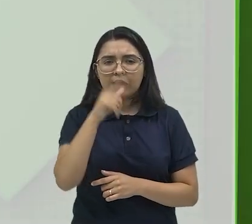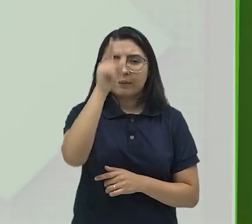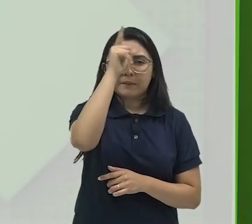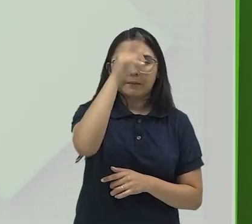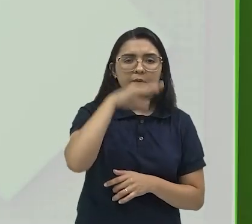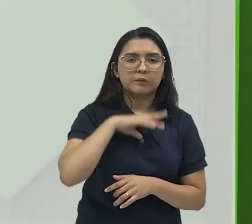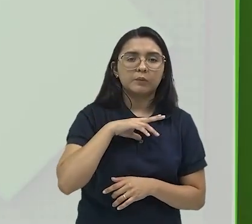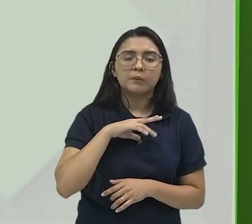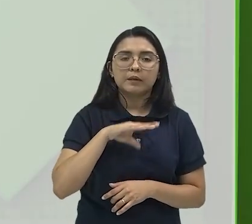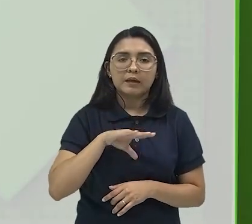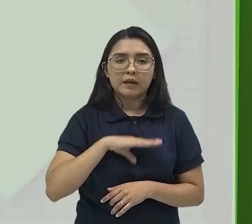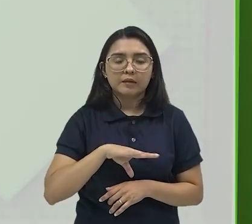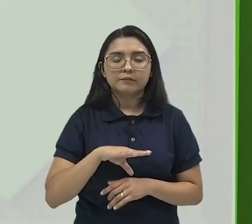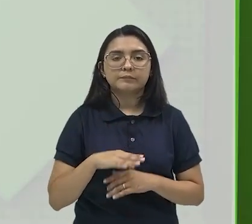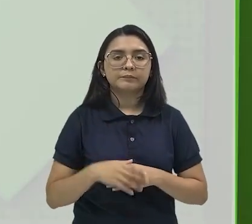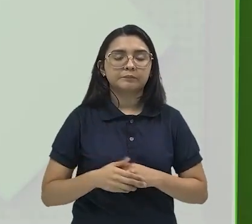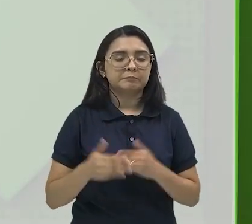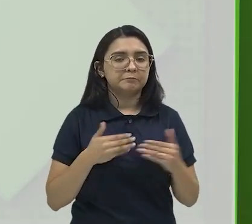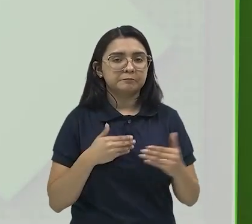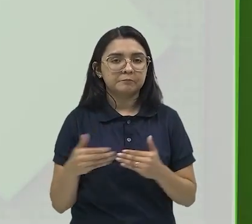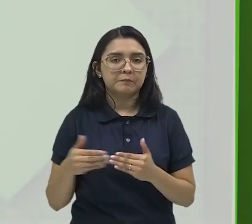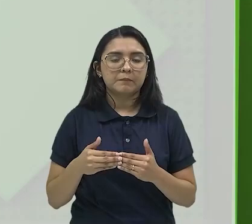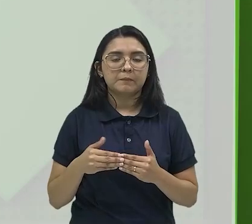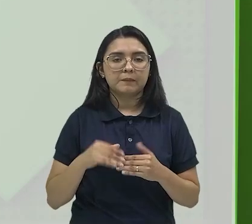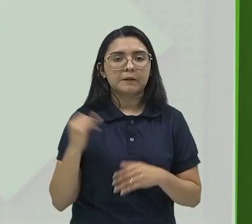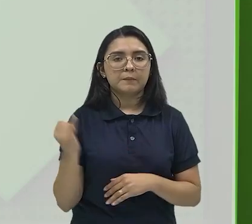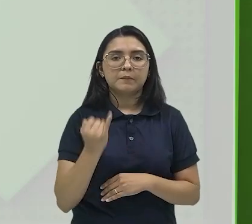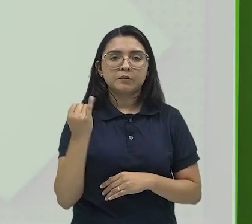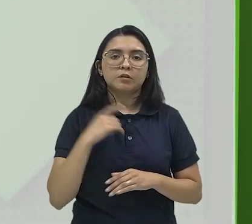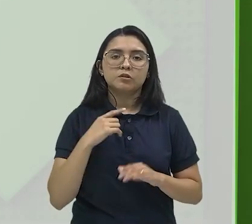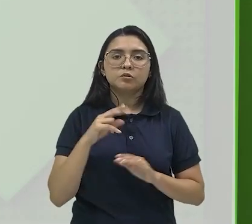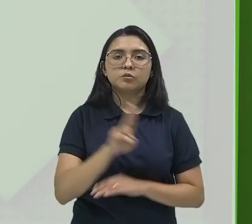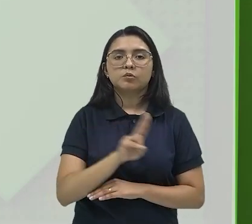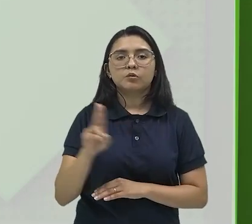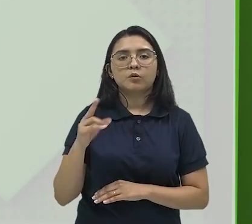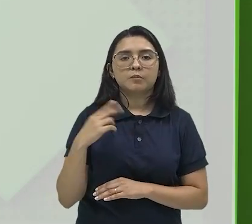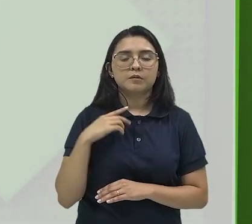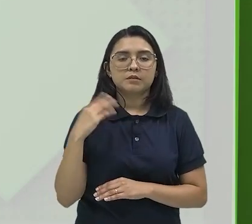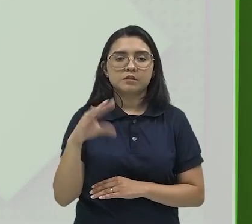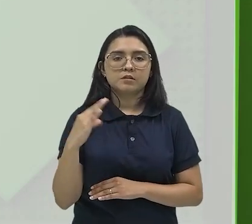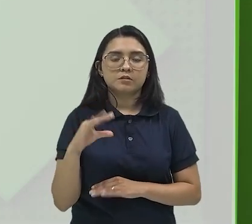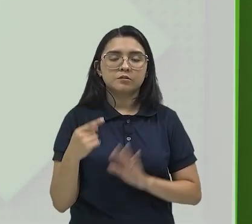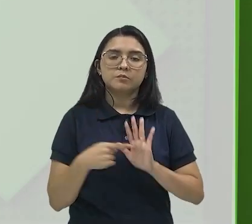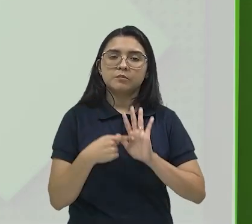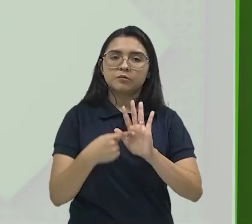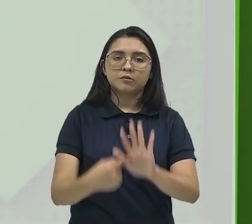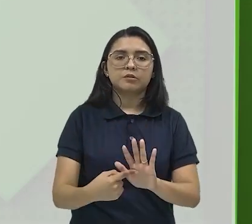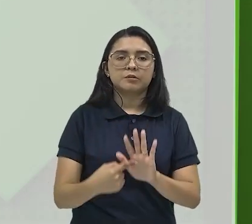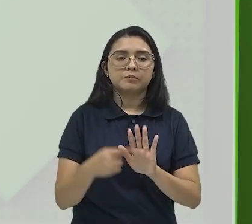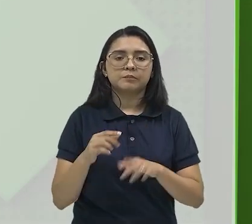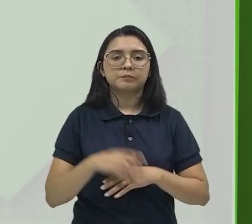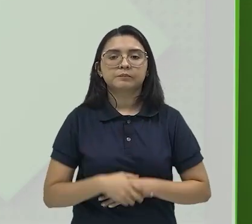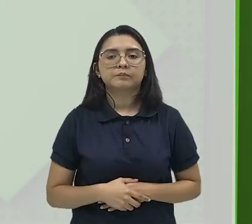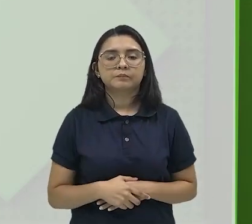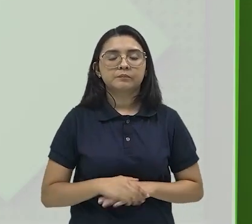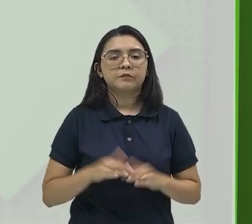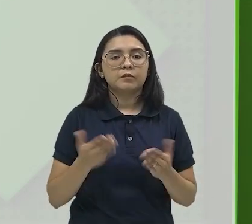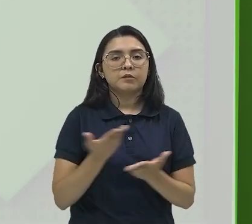em português, enfim. Essa é a importância do nome científico nos exemplos que eu acabei de comentar.